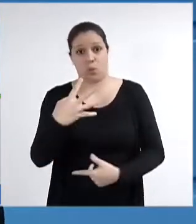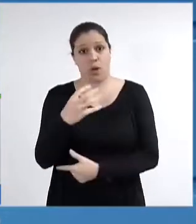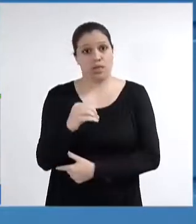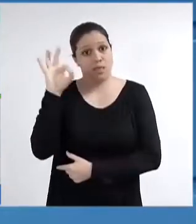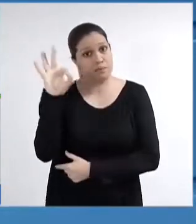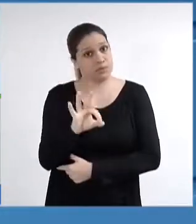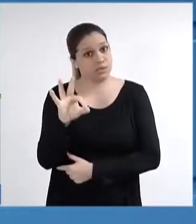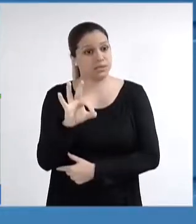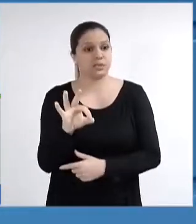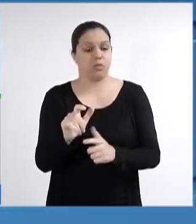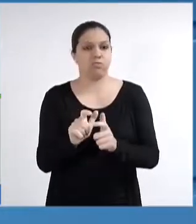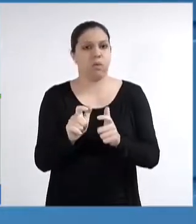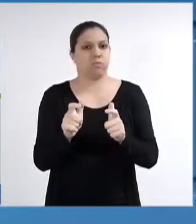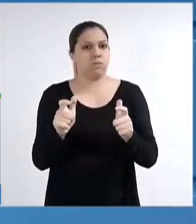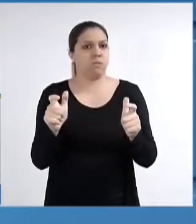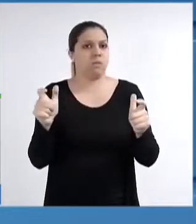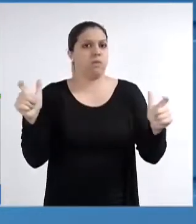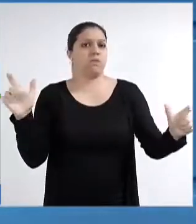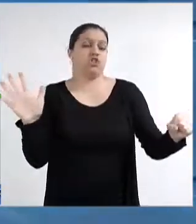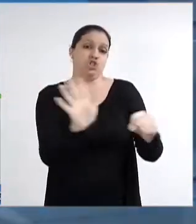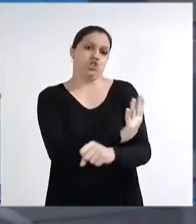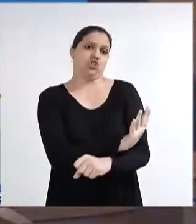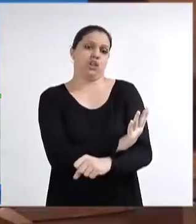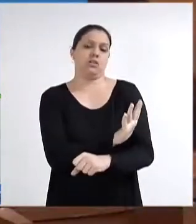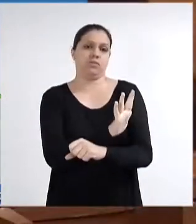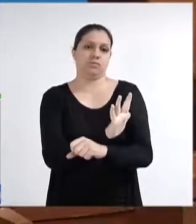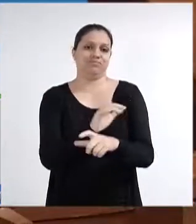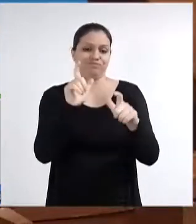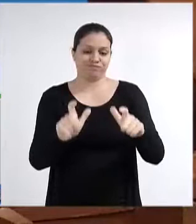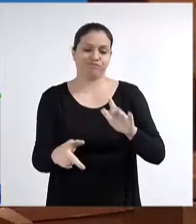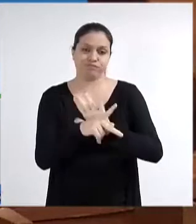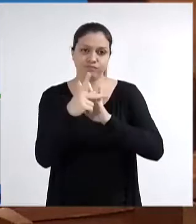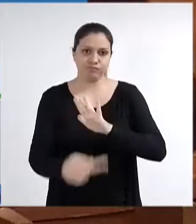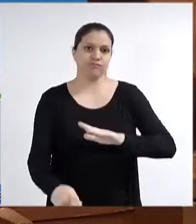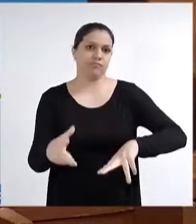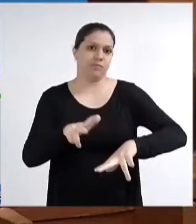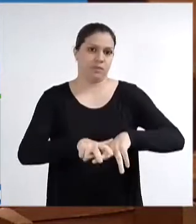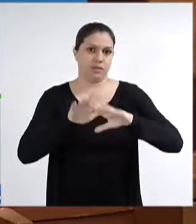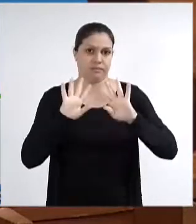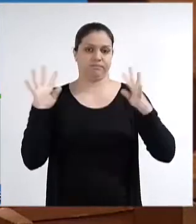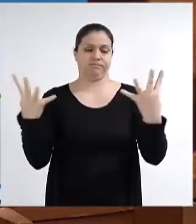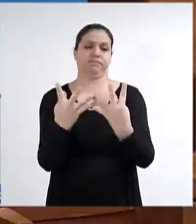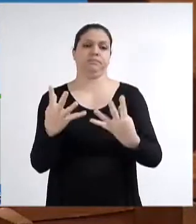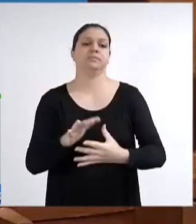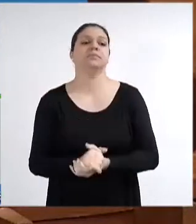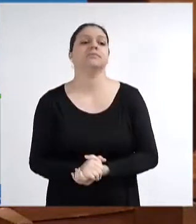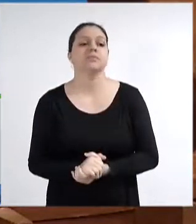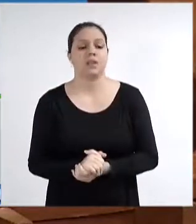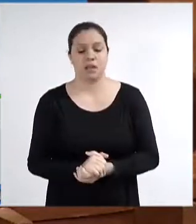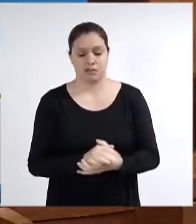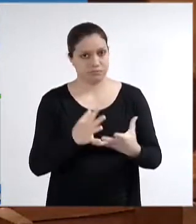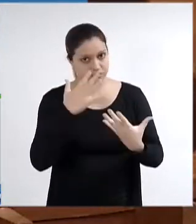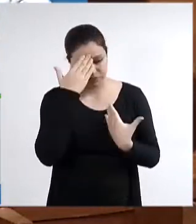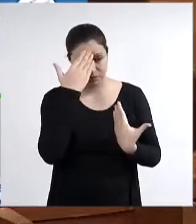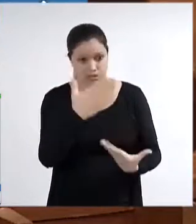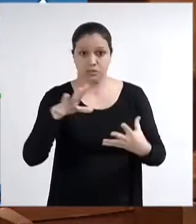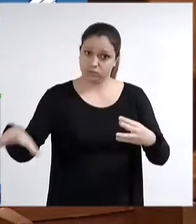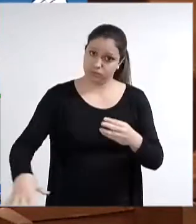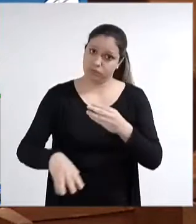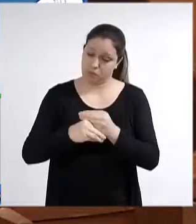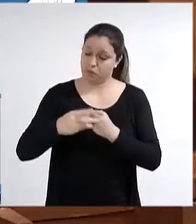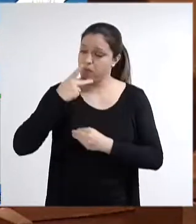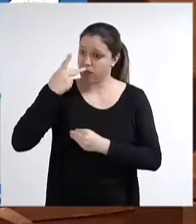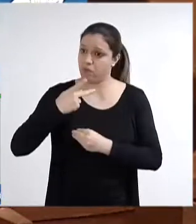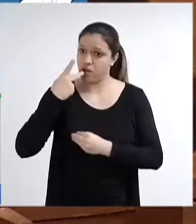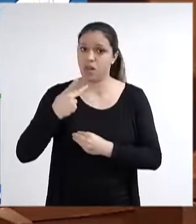realmente enche os nossos presídios. Muito obrigado. Eu que agradeço, deputado Lídio Lopes, incorpora a fala de Vossa Excelência, e eu queria trazer